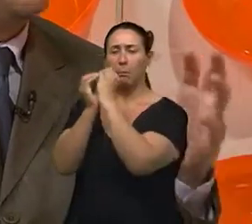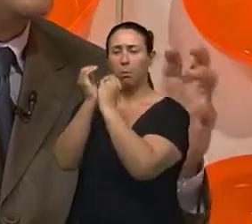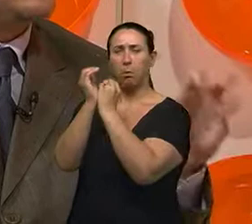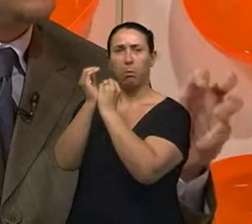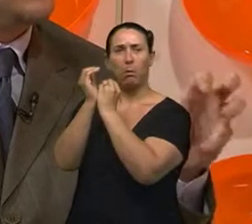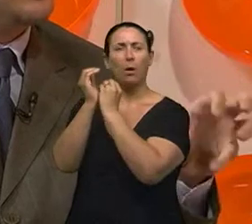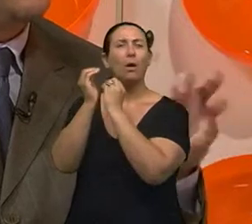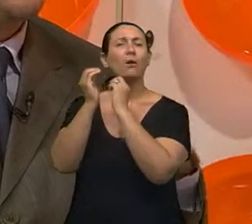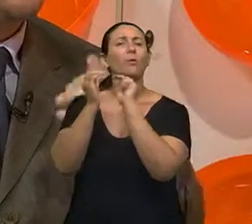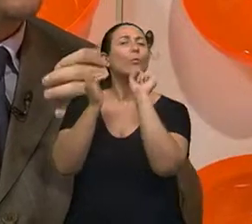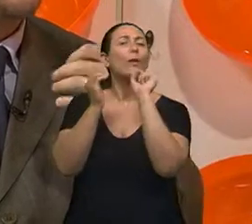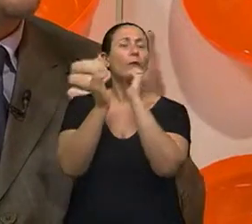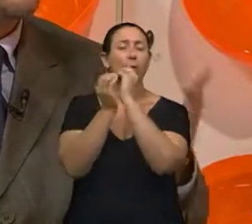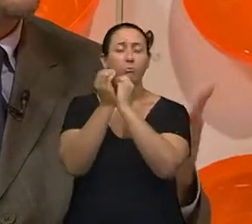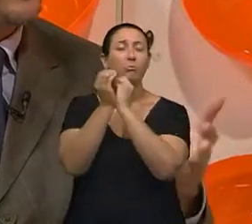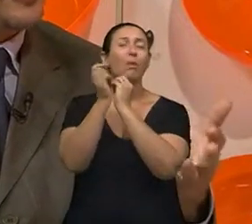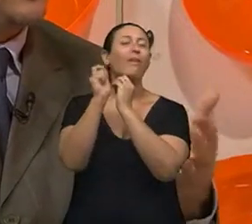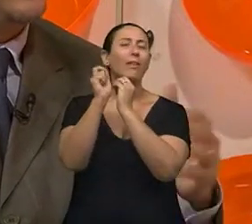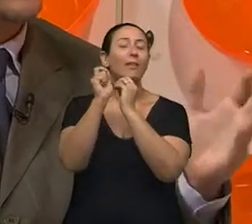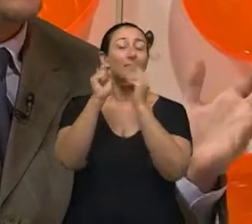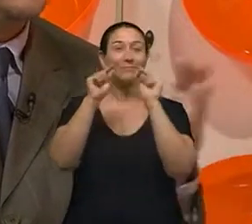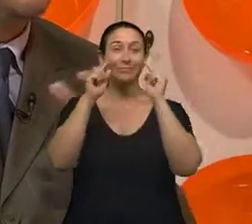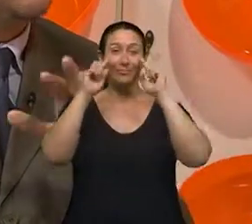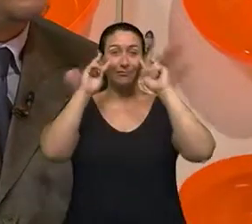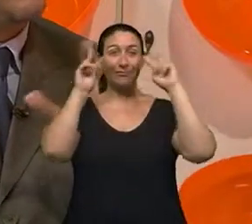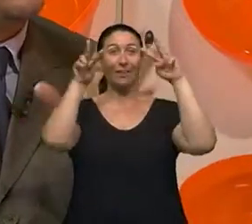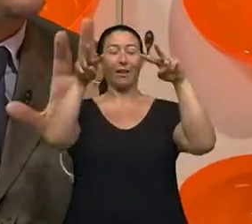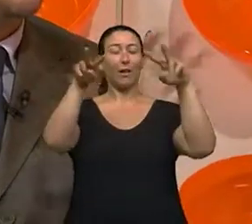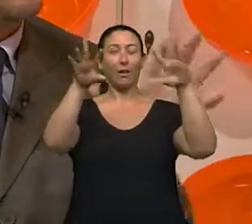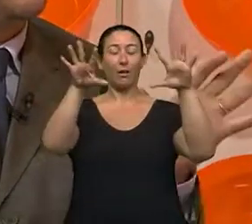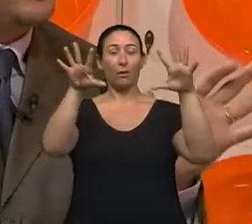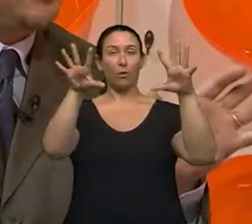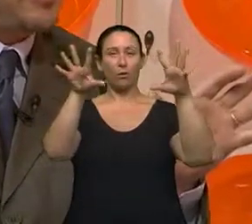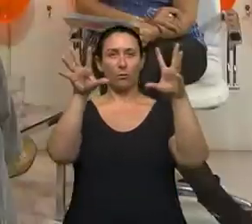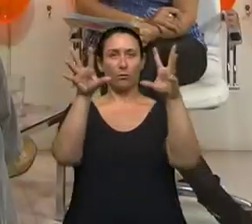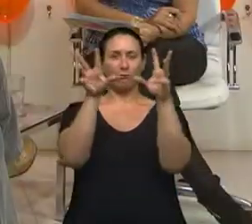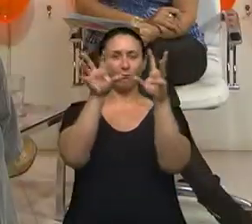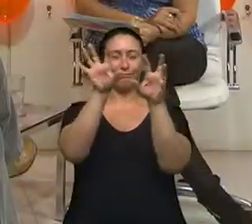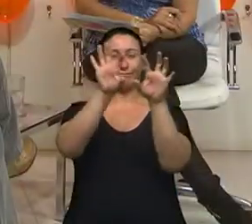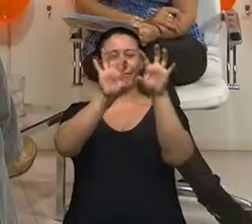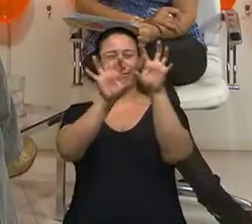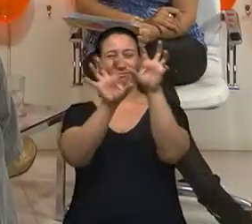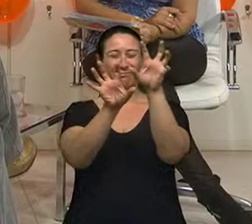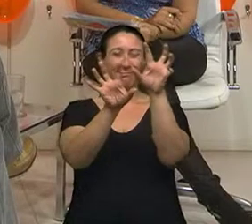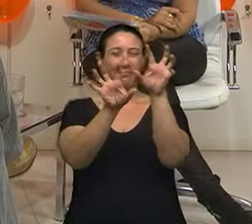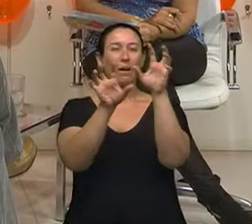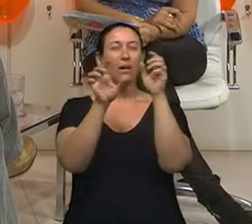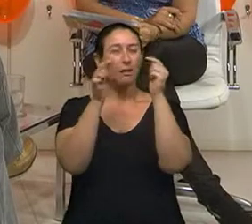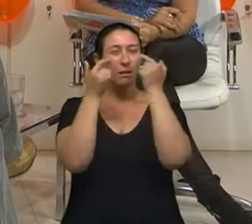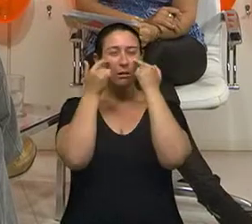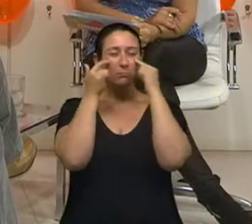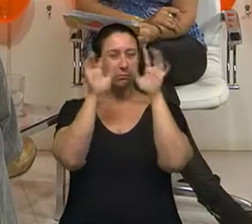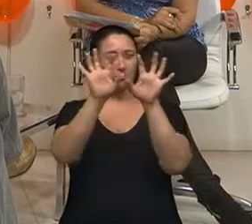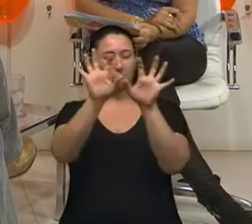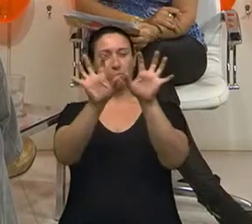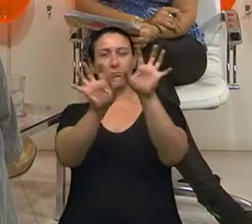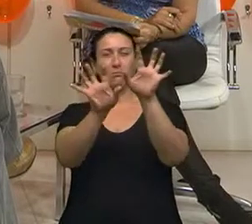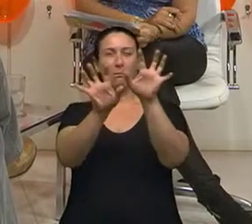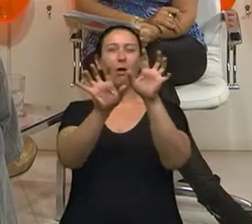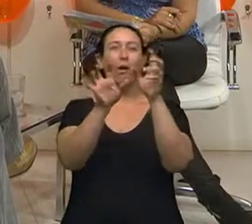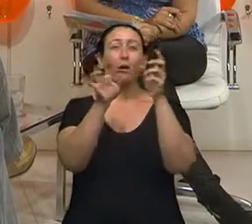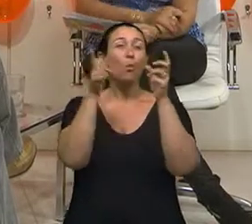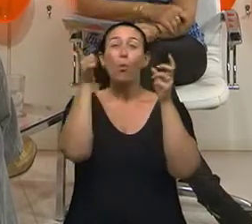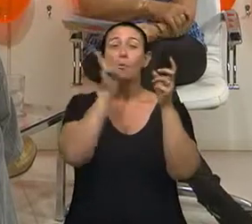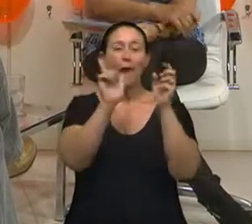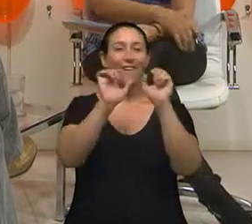e influenciando muito a visão de profundidade e o desfoco da imagem, como se perdesse a capacidade de